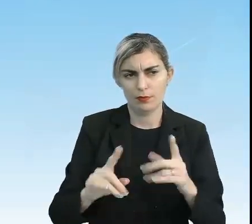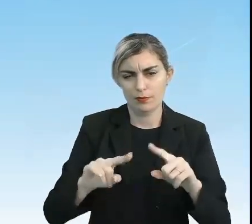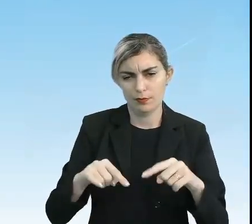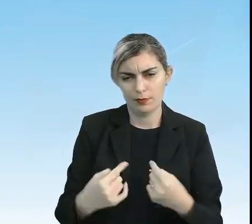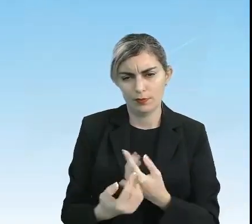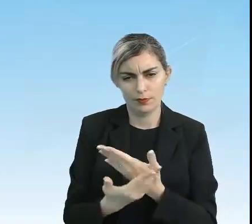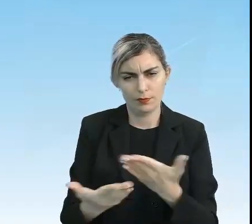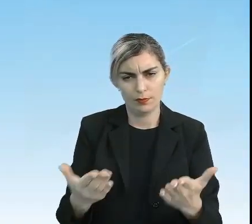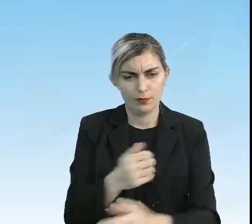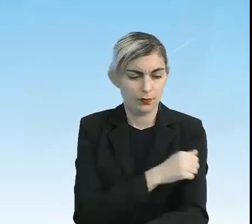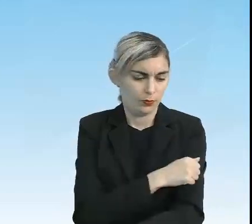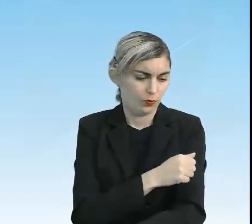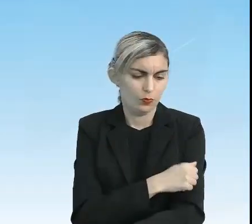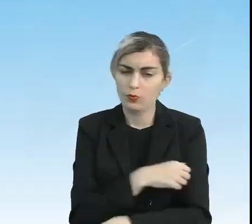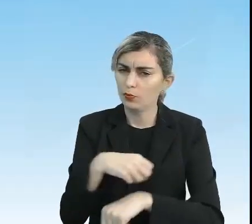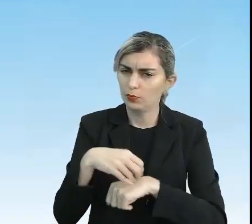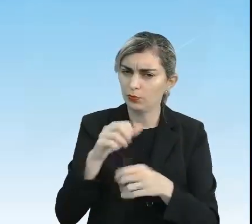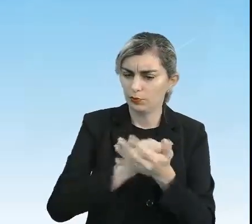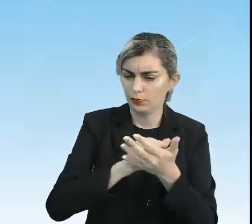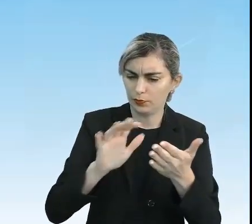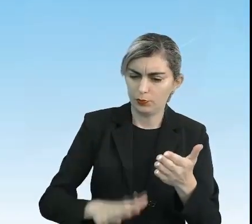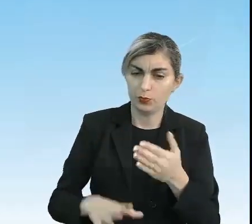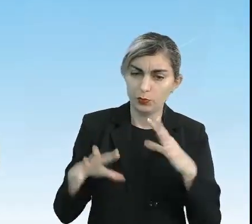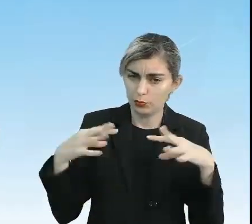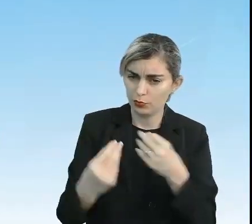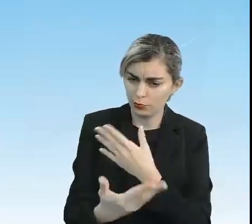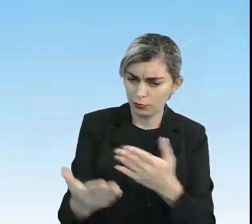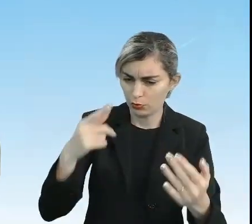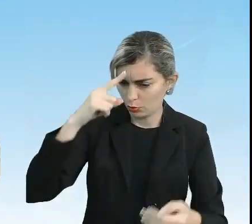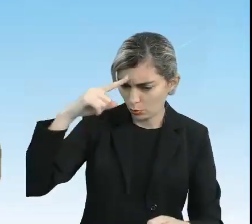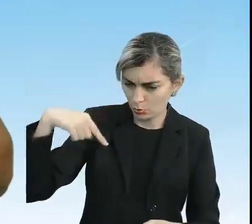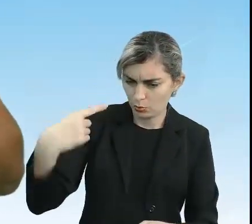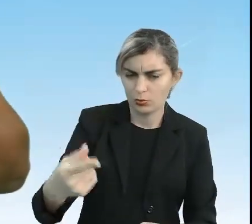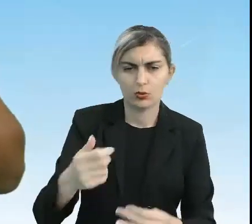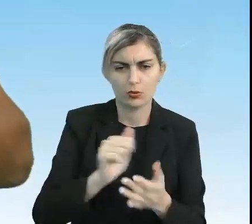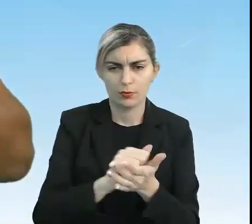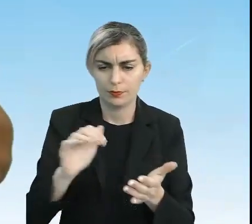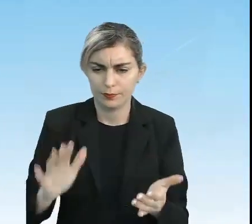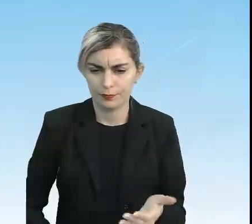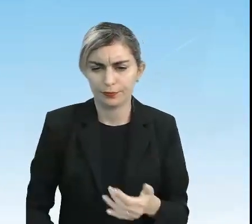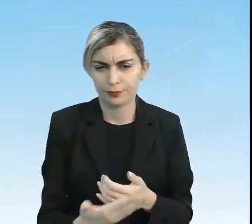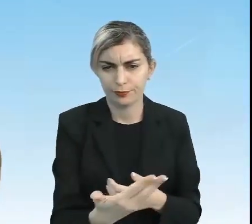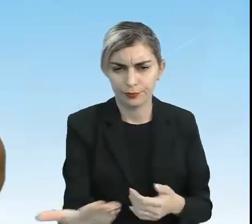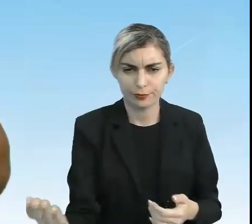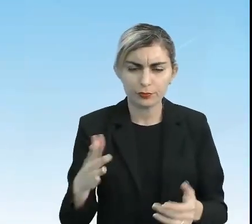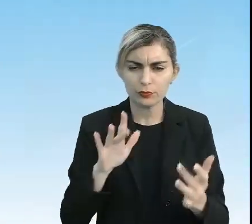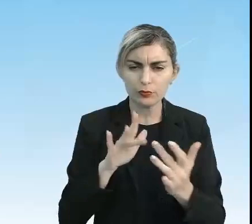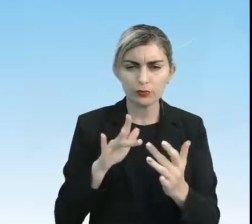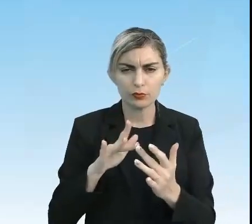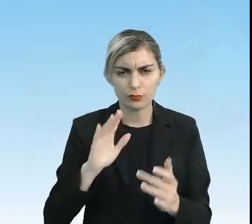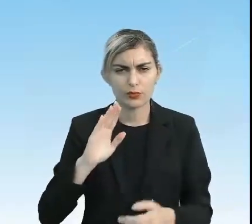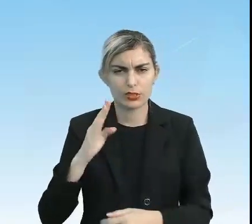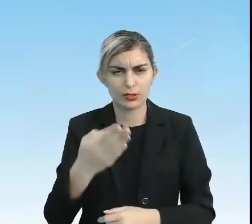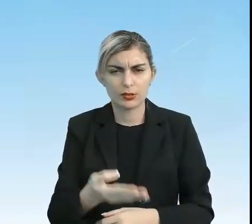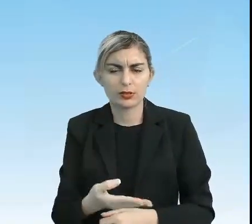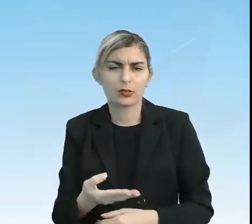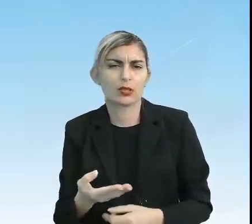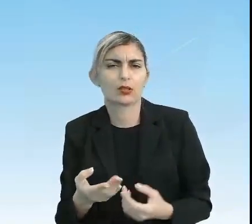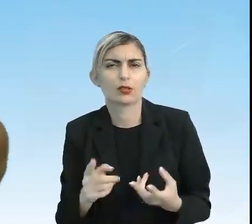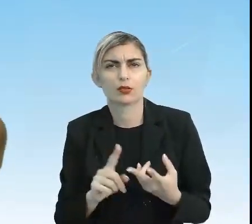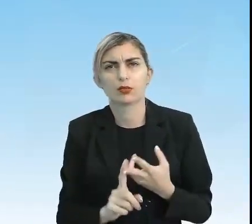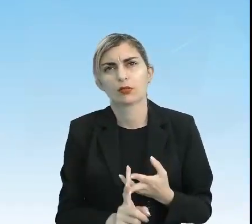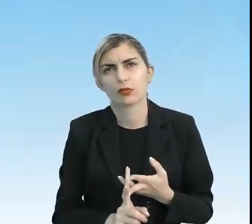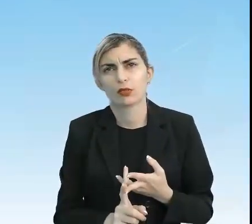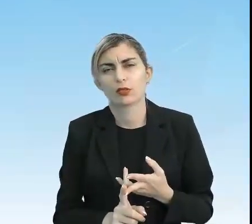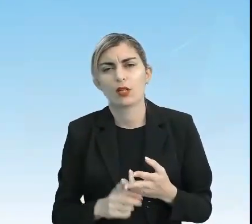para o nosso estudante. Eu desafio todos os dias os nossos estudantes, aqueles que eu tenho contato direto, aqueles que eu tenho contato por